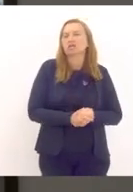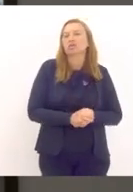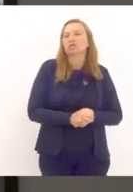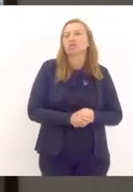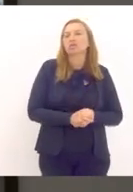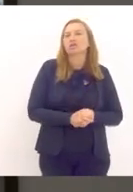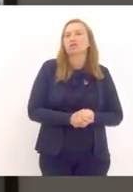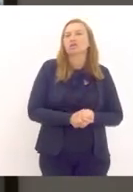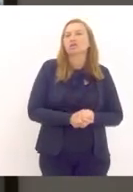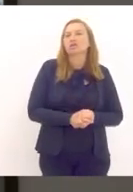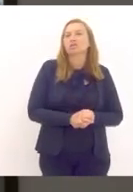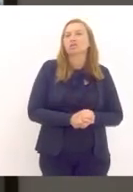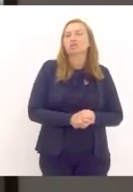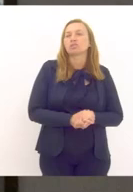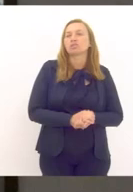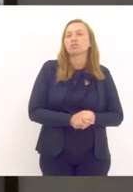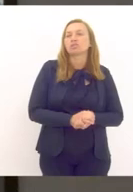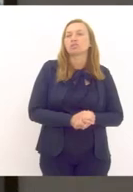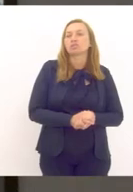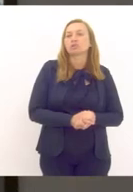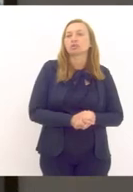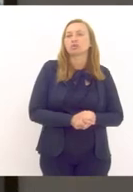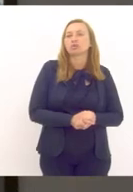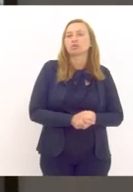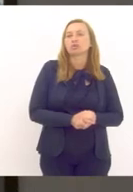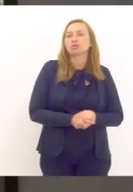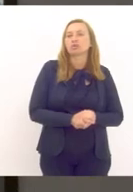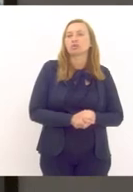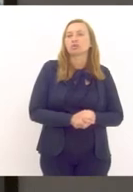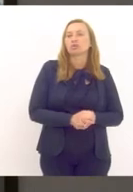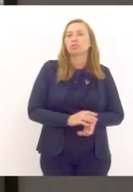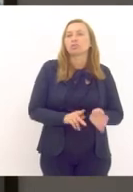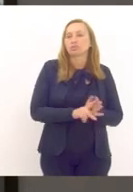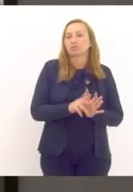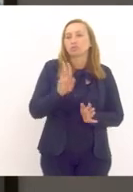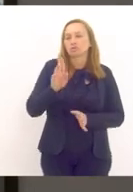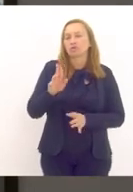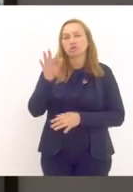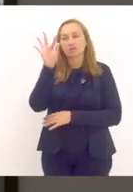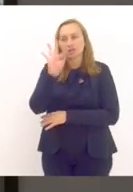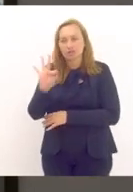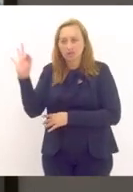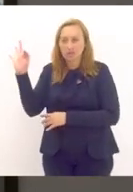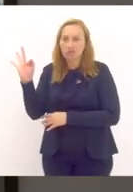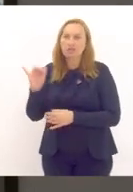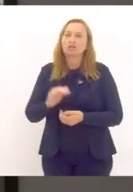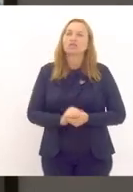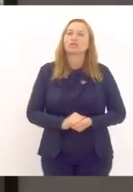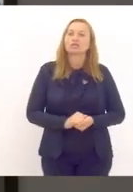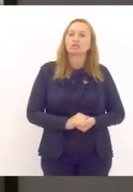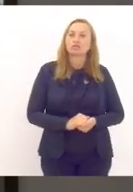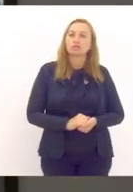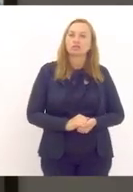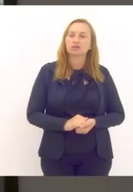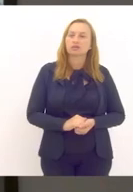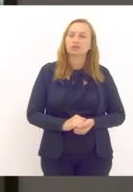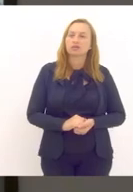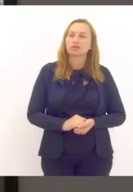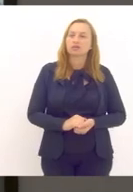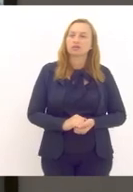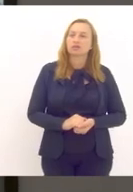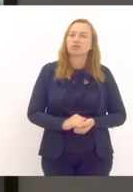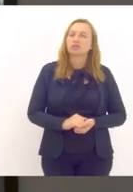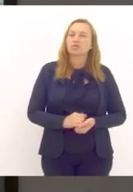não a totalidade delas, são garantidas pela União. Ou seja, no final, o garantidor dessas dívidas, que são dívidas mais modernas,